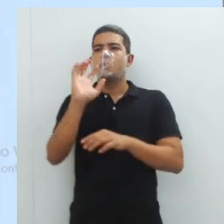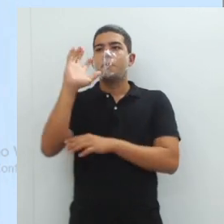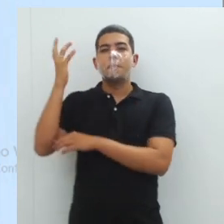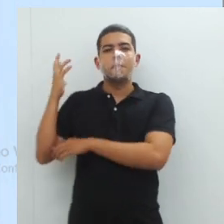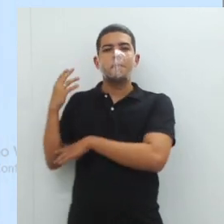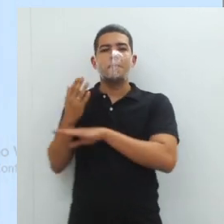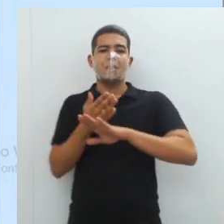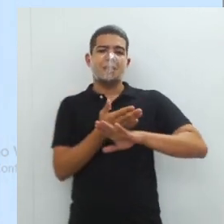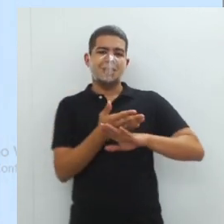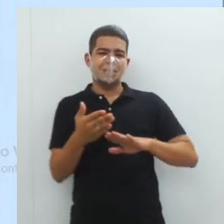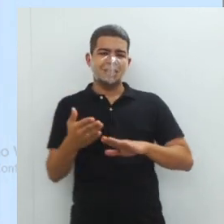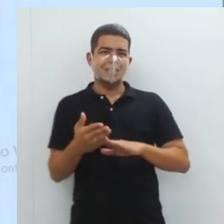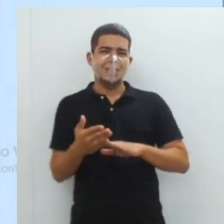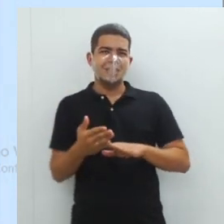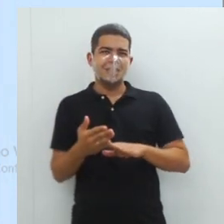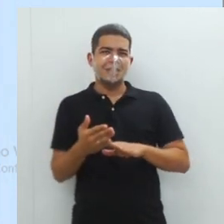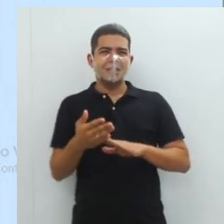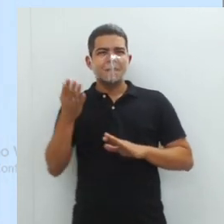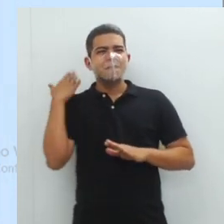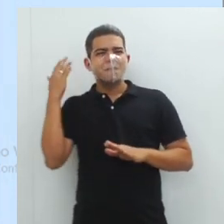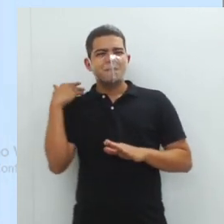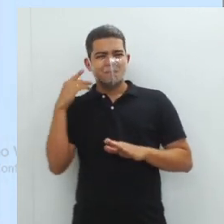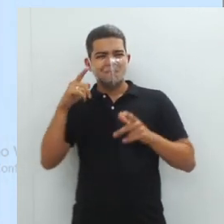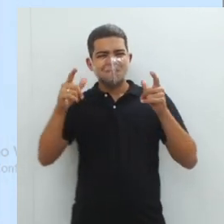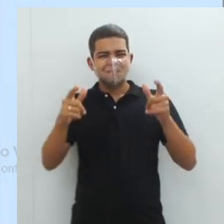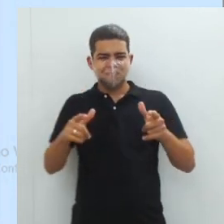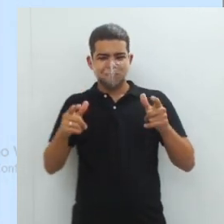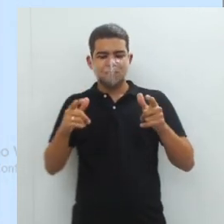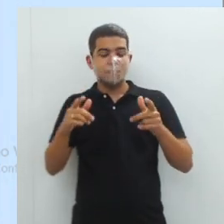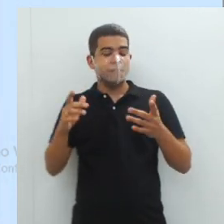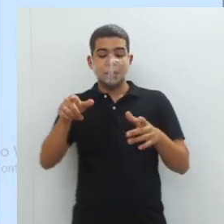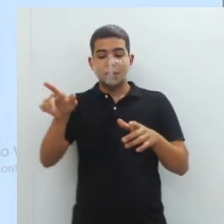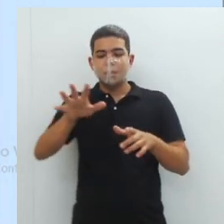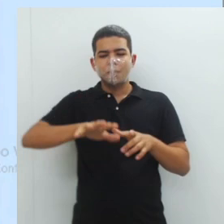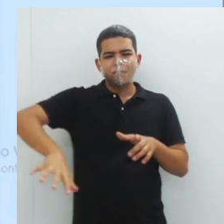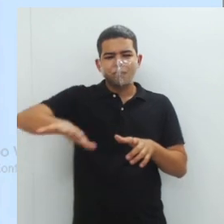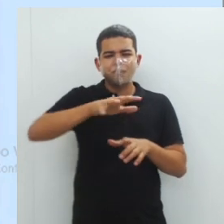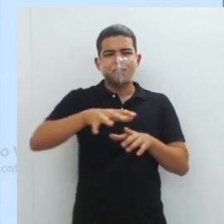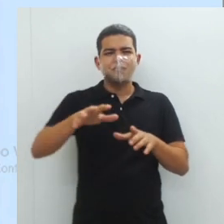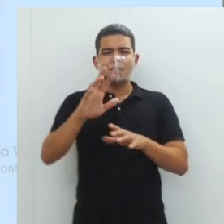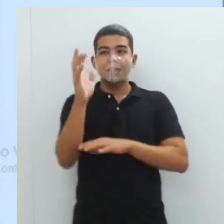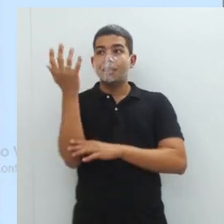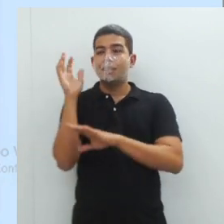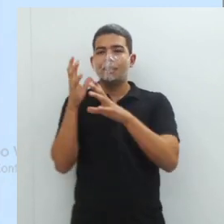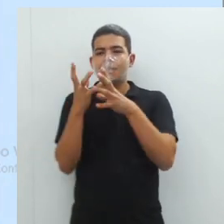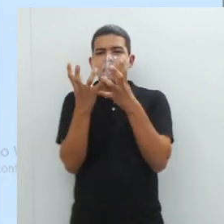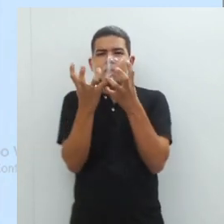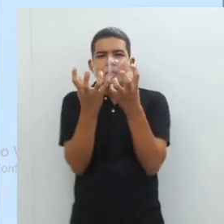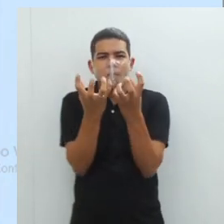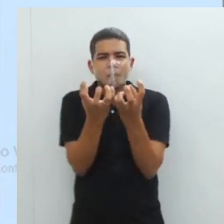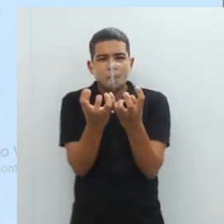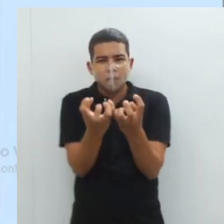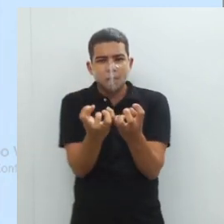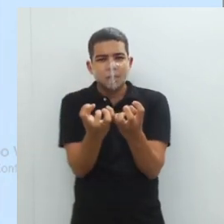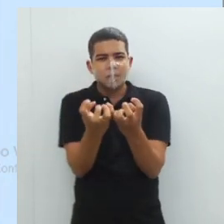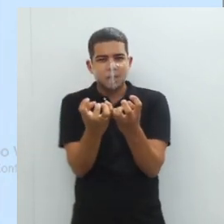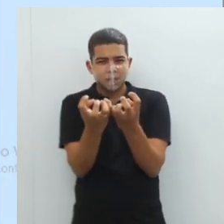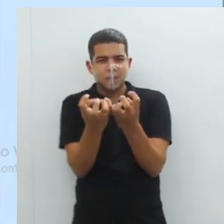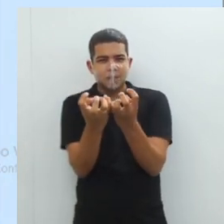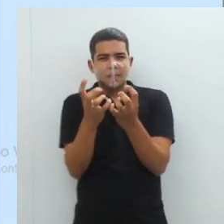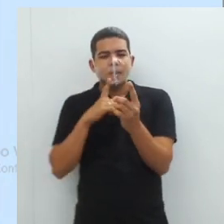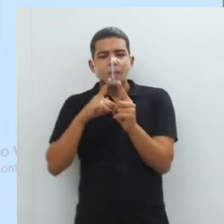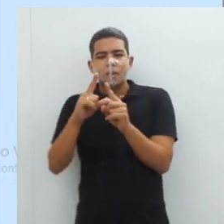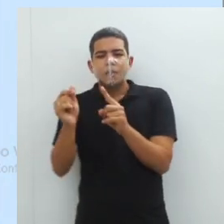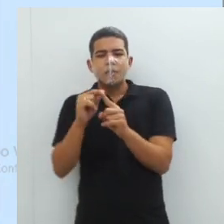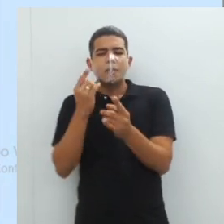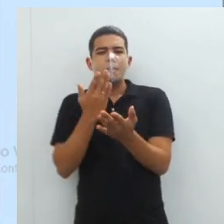como uma adaptação, as plantas costumam perder a folhagem e recuperar somente na época de chuvas. E nesse